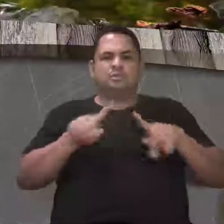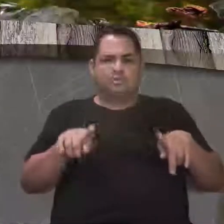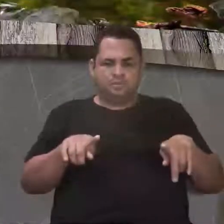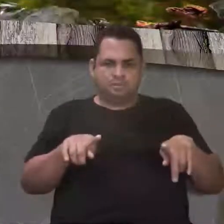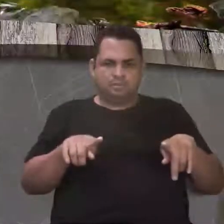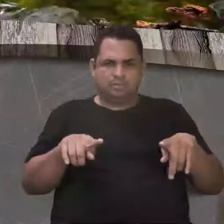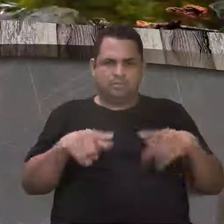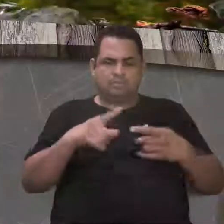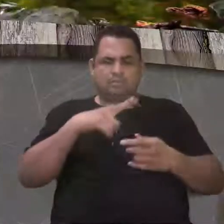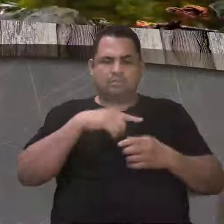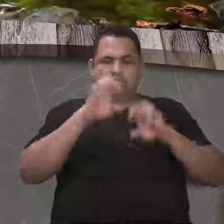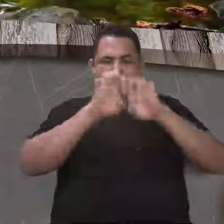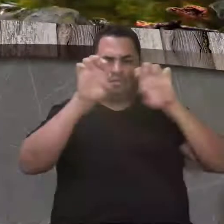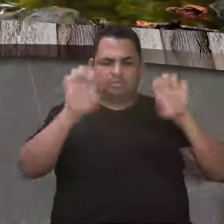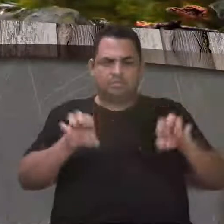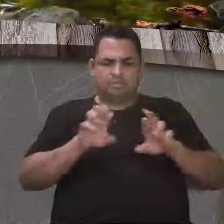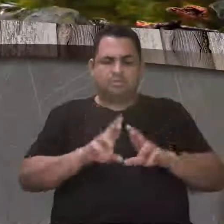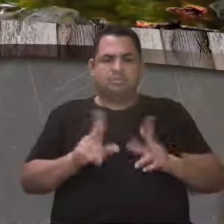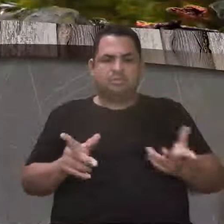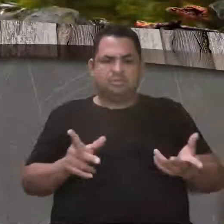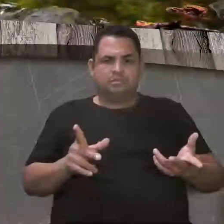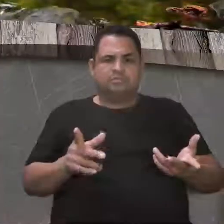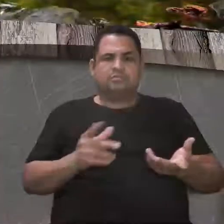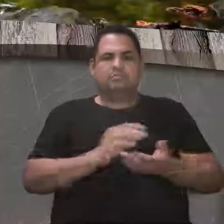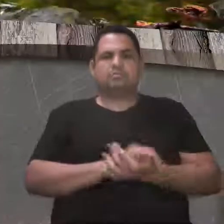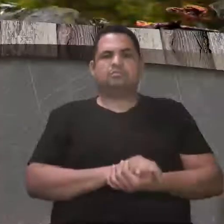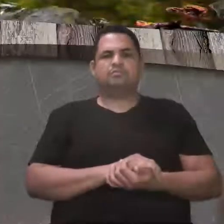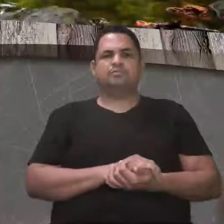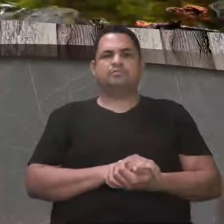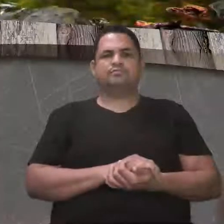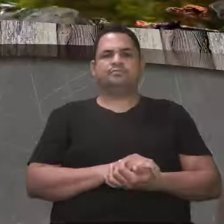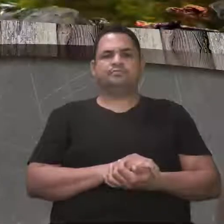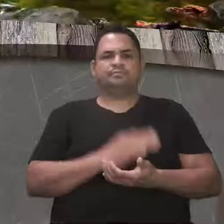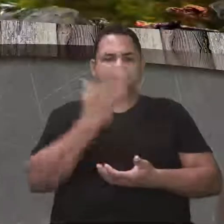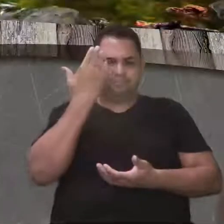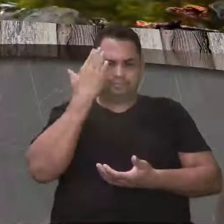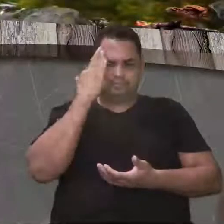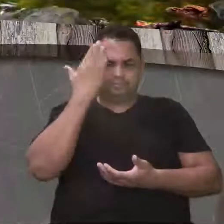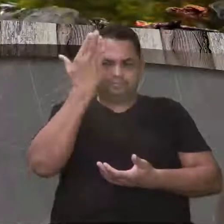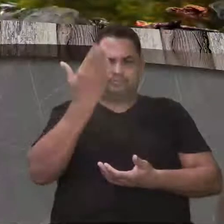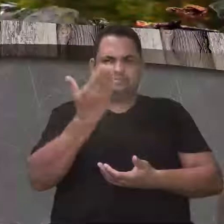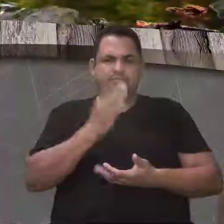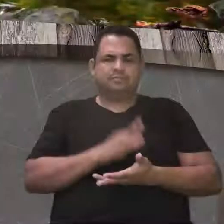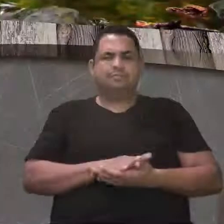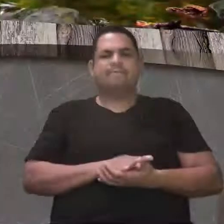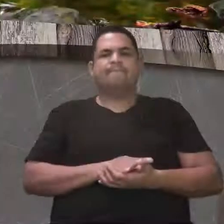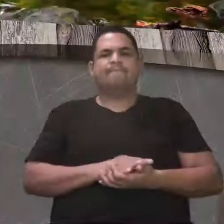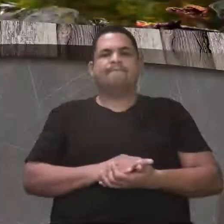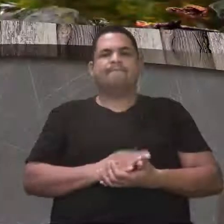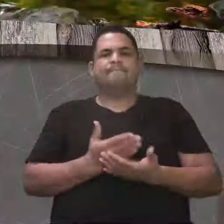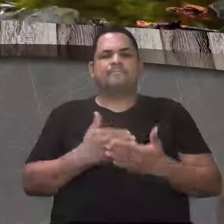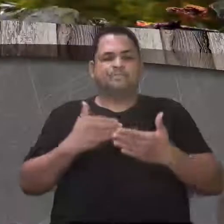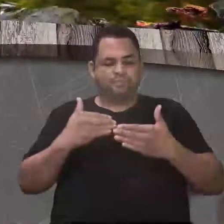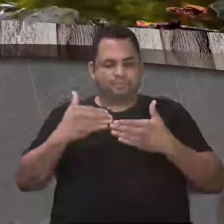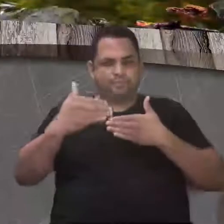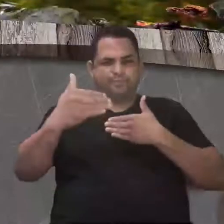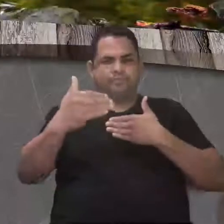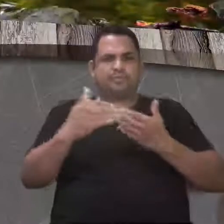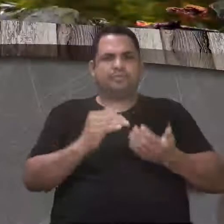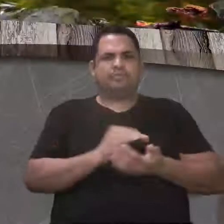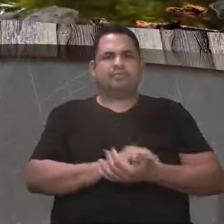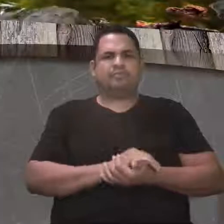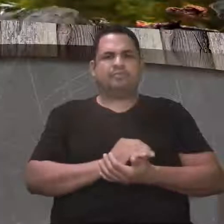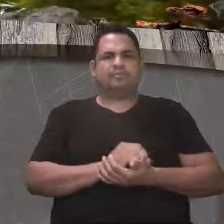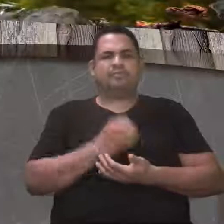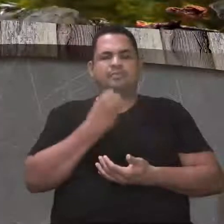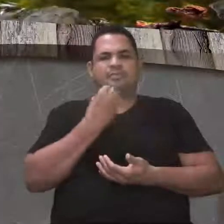Porém, vão ter estruturas diferenciando aí. Entendeu? Deu para compreender? Porque agora a gente vai avançar mais um pouquinho,